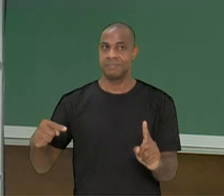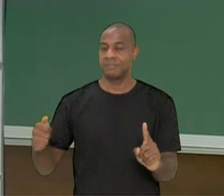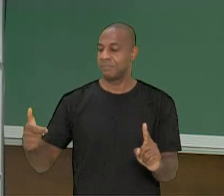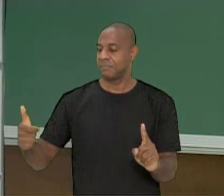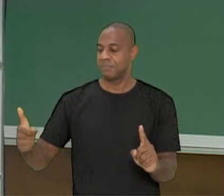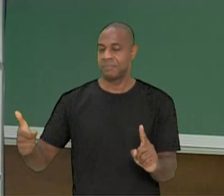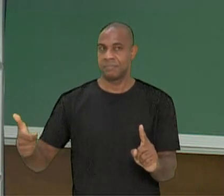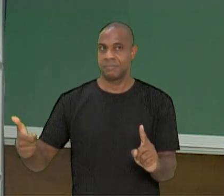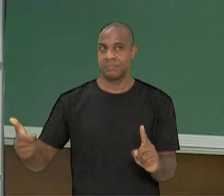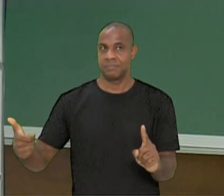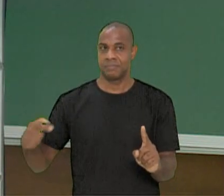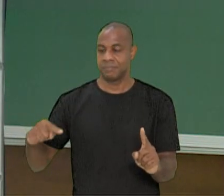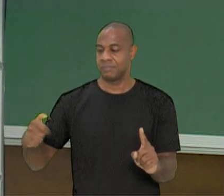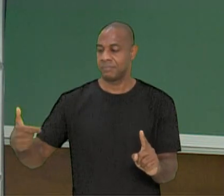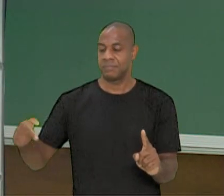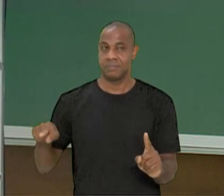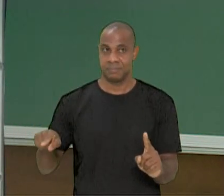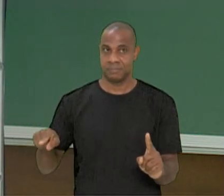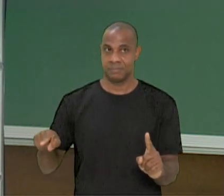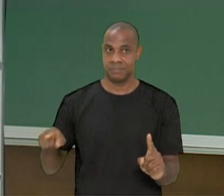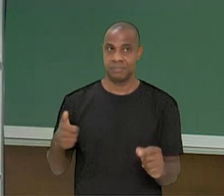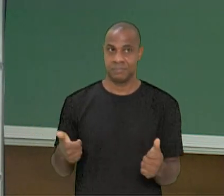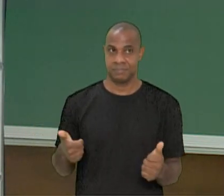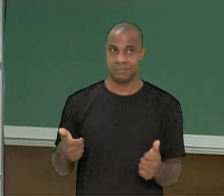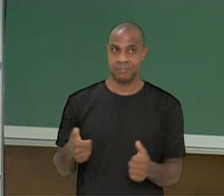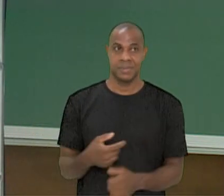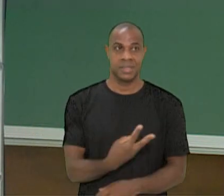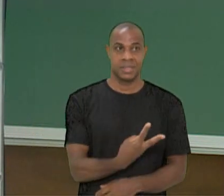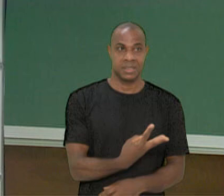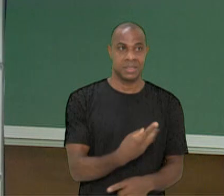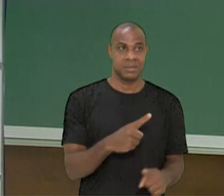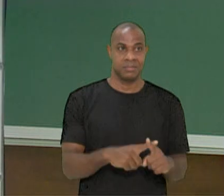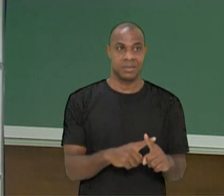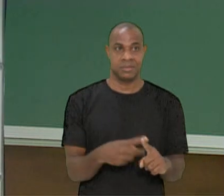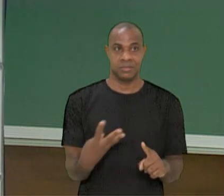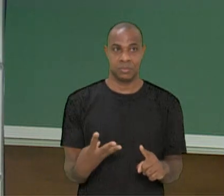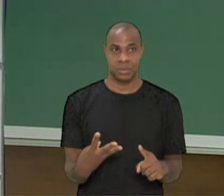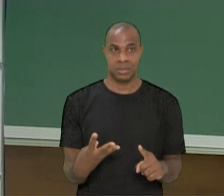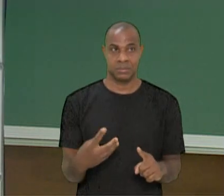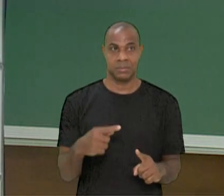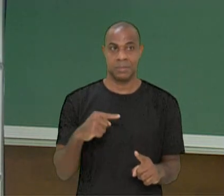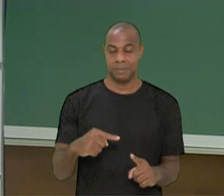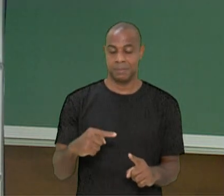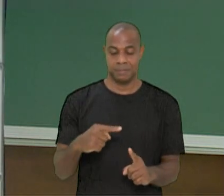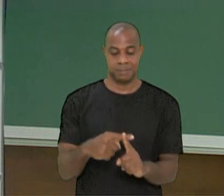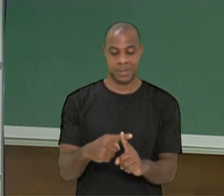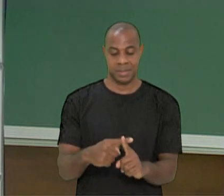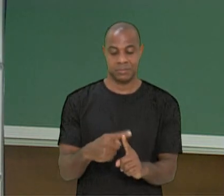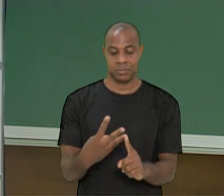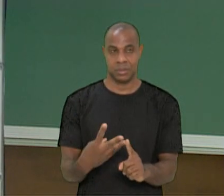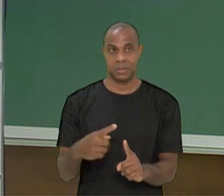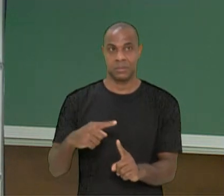vezes 1, menos 12. Beleza? Tranquilo? Vamos conferir a letra B.